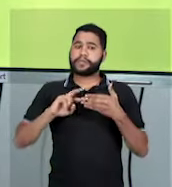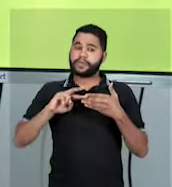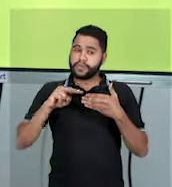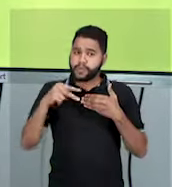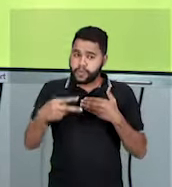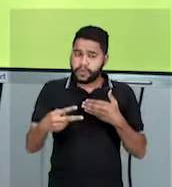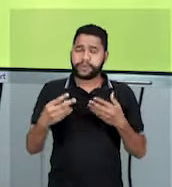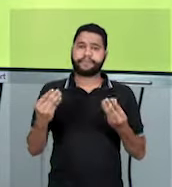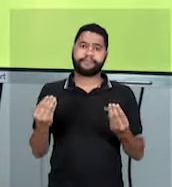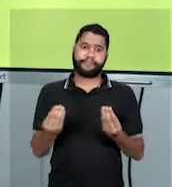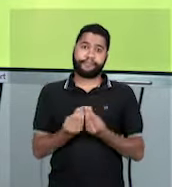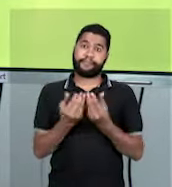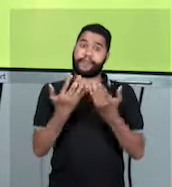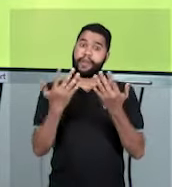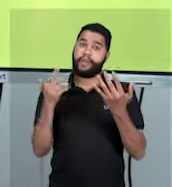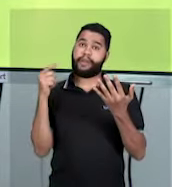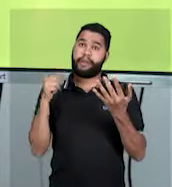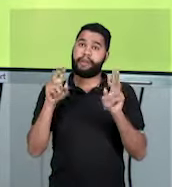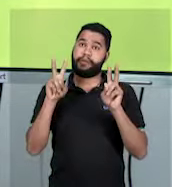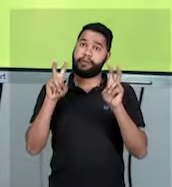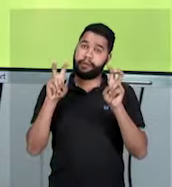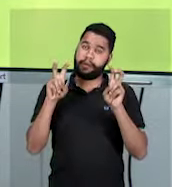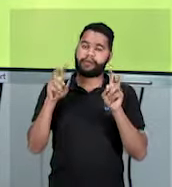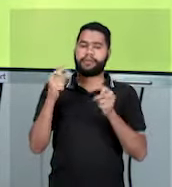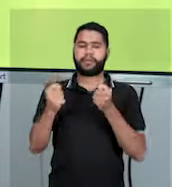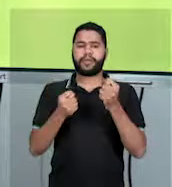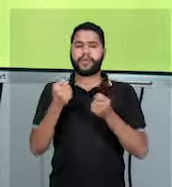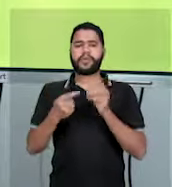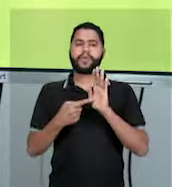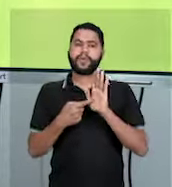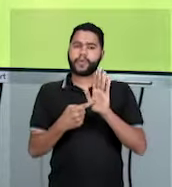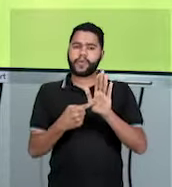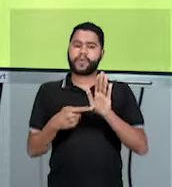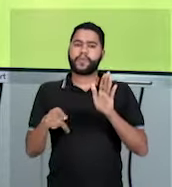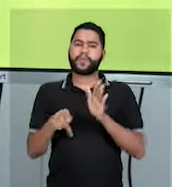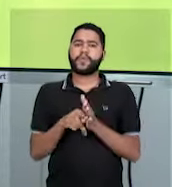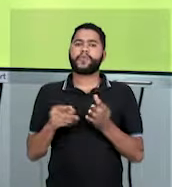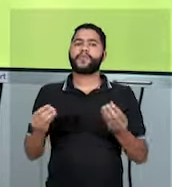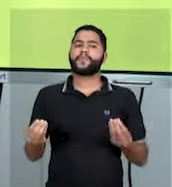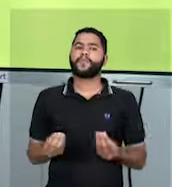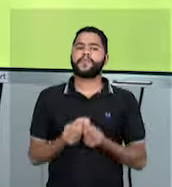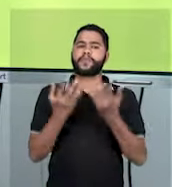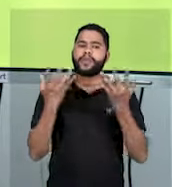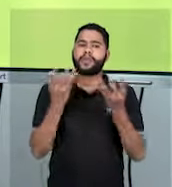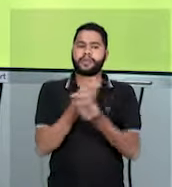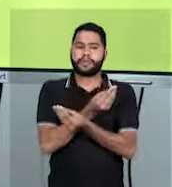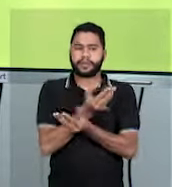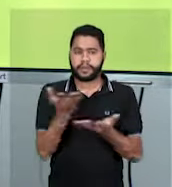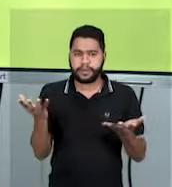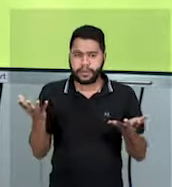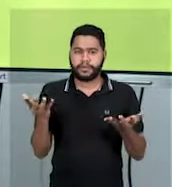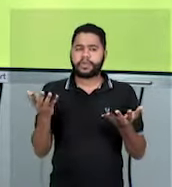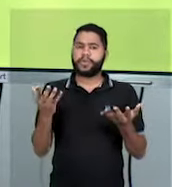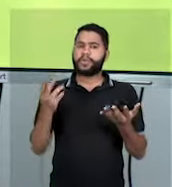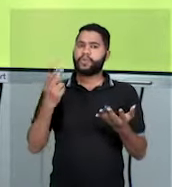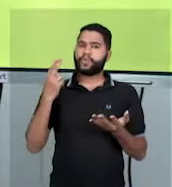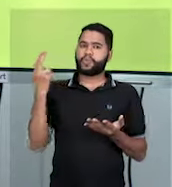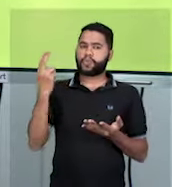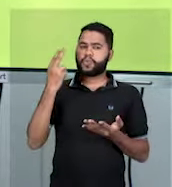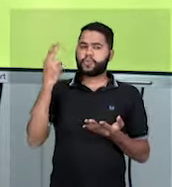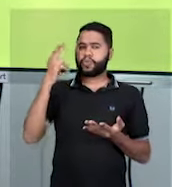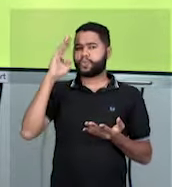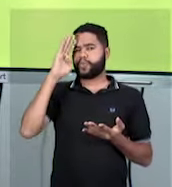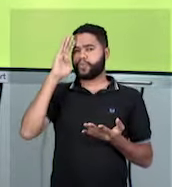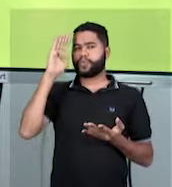milagre econômico, que depois começa a mostrar, né, que esse milagre econômico trouxe, né, uma severidade,